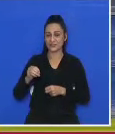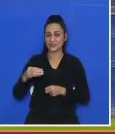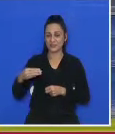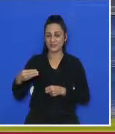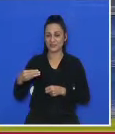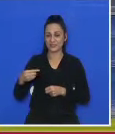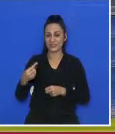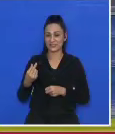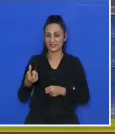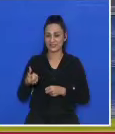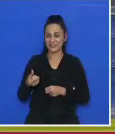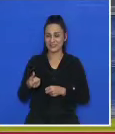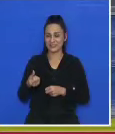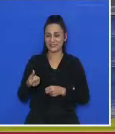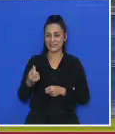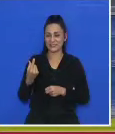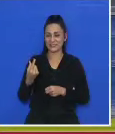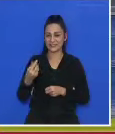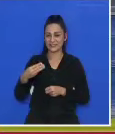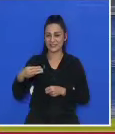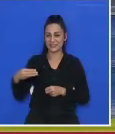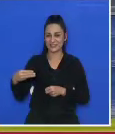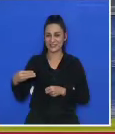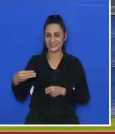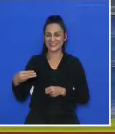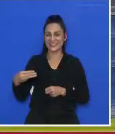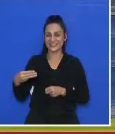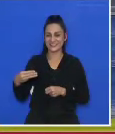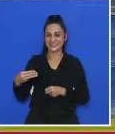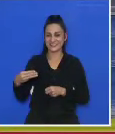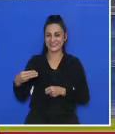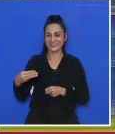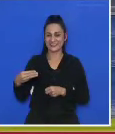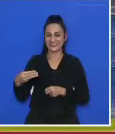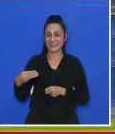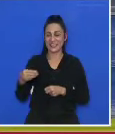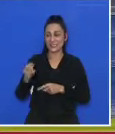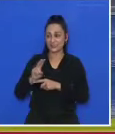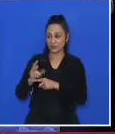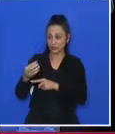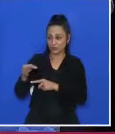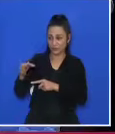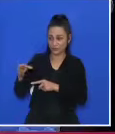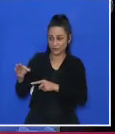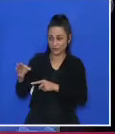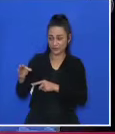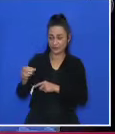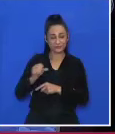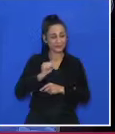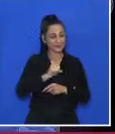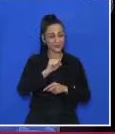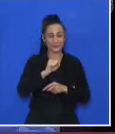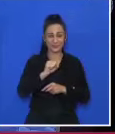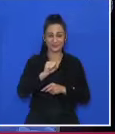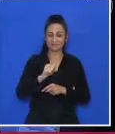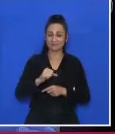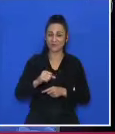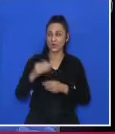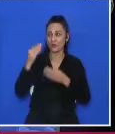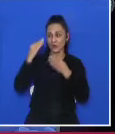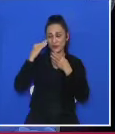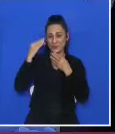25, 03, 16 e 13. As auditoras confirmam? Sim, confirmo. Sim,